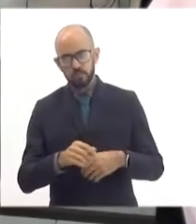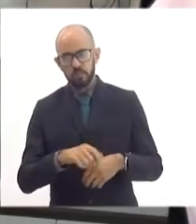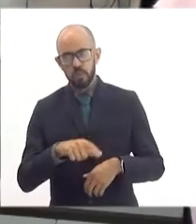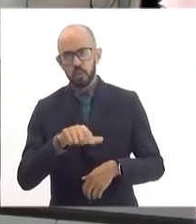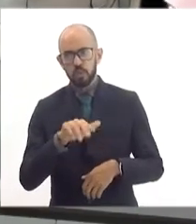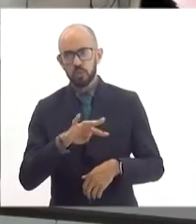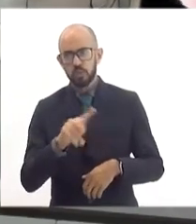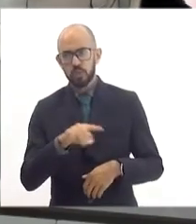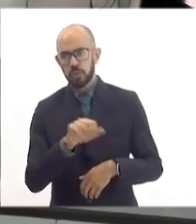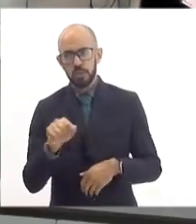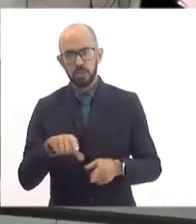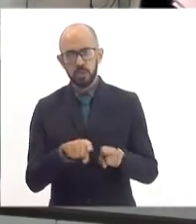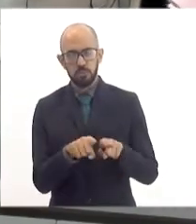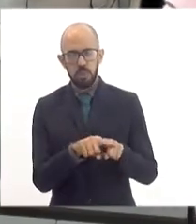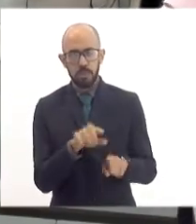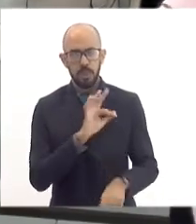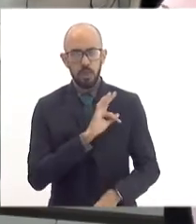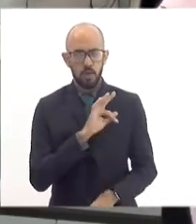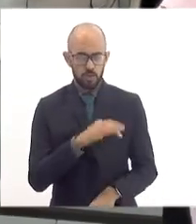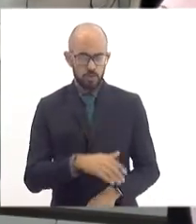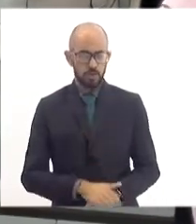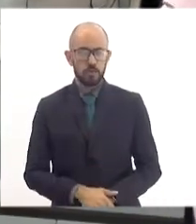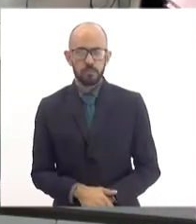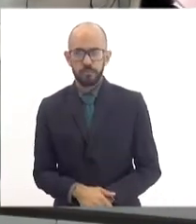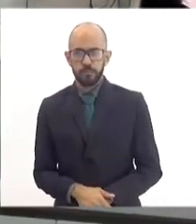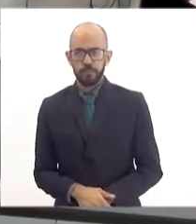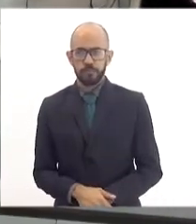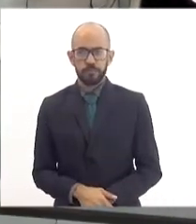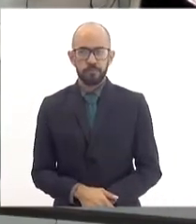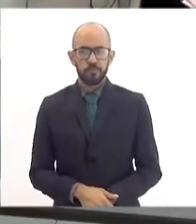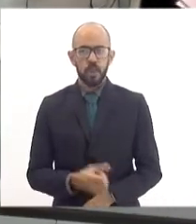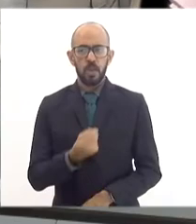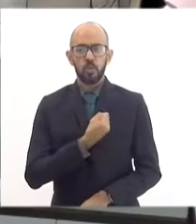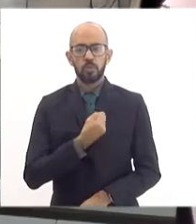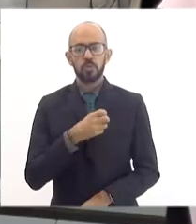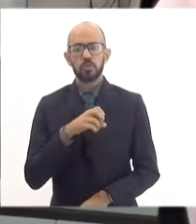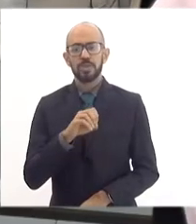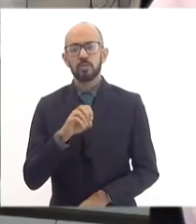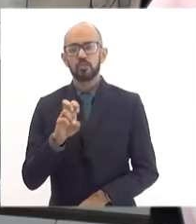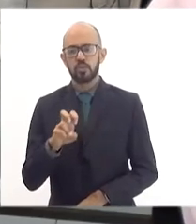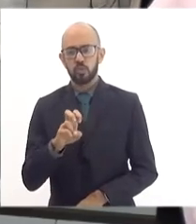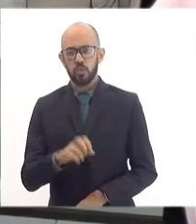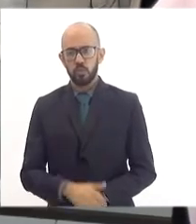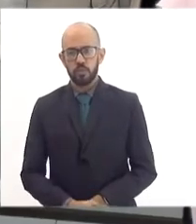da deputada Marta Rocha. A aditiva número 05,